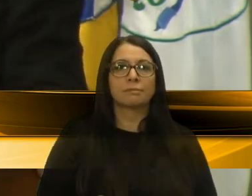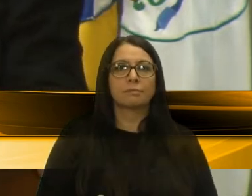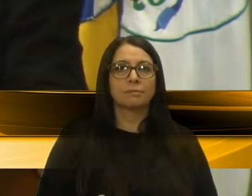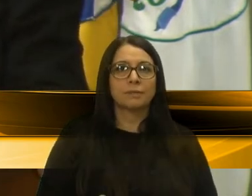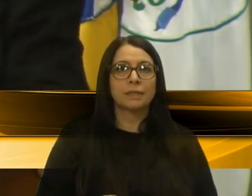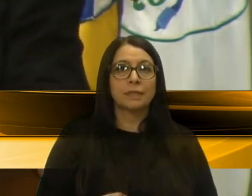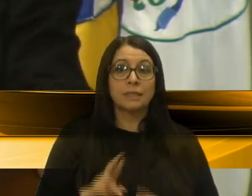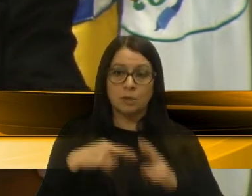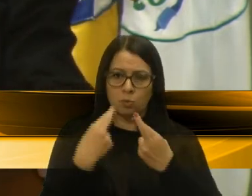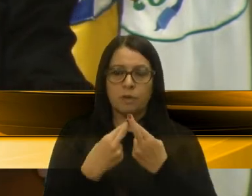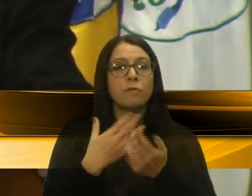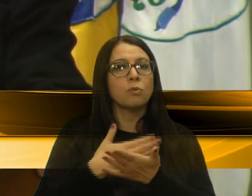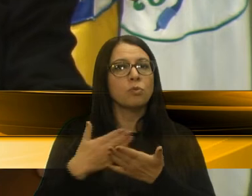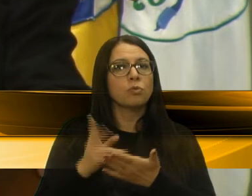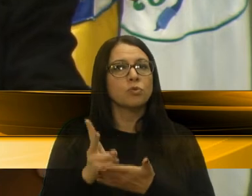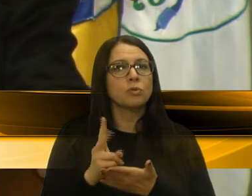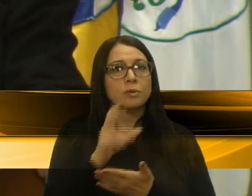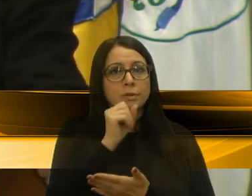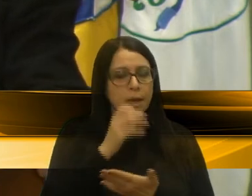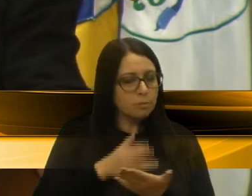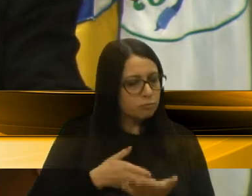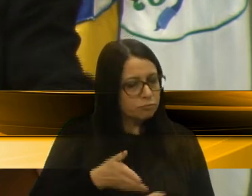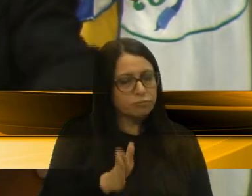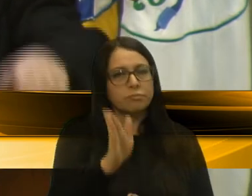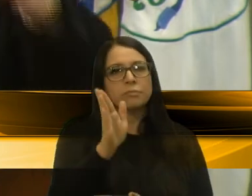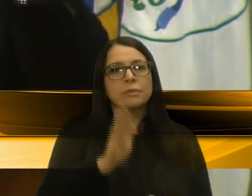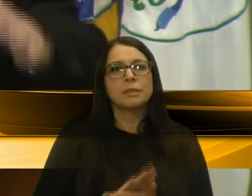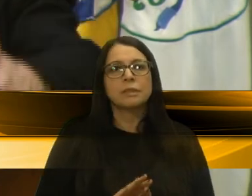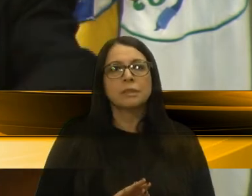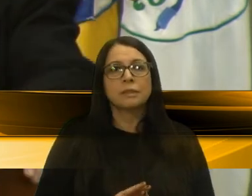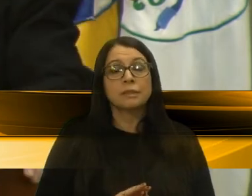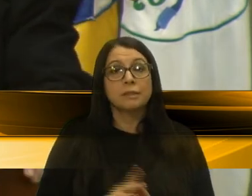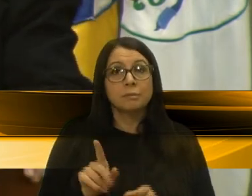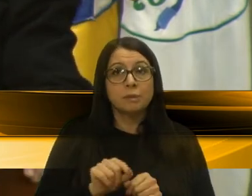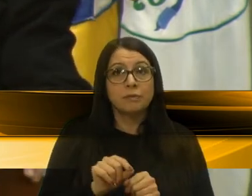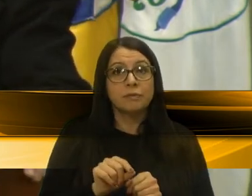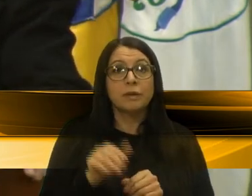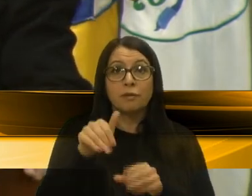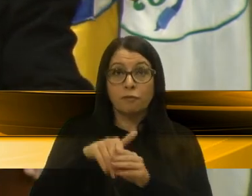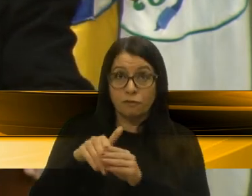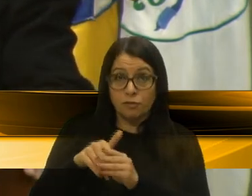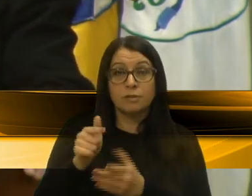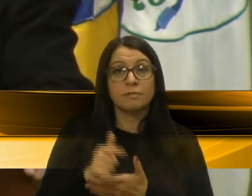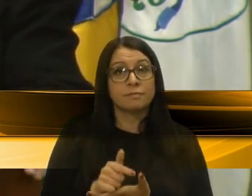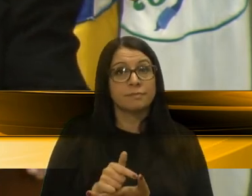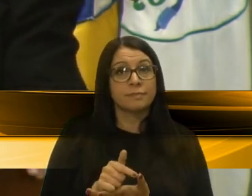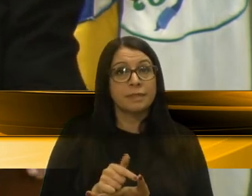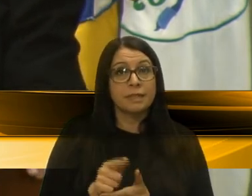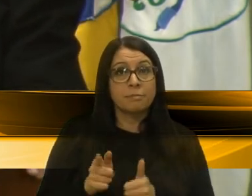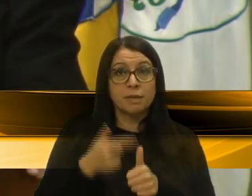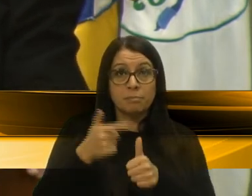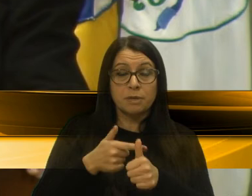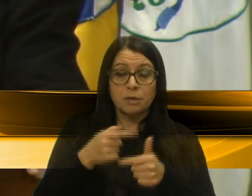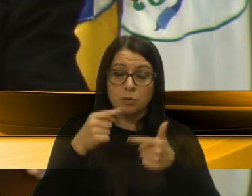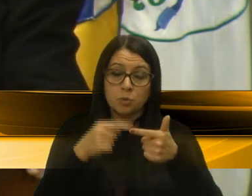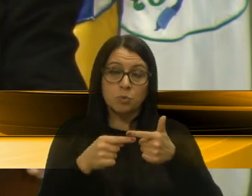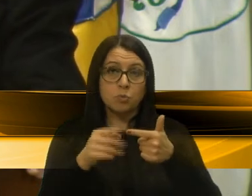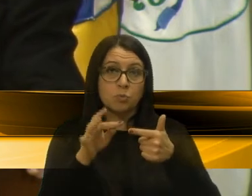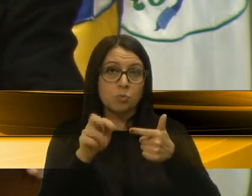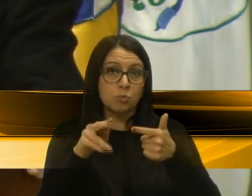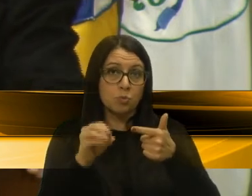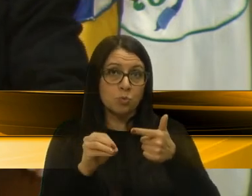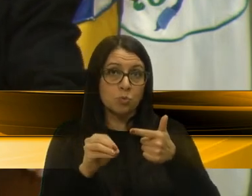sessões vão continuar, inclusive, no sábado adentro. Então, para efetivamente votar em primeiro e segundo turno,